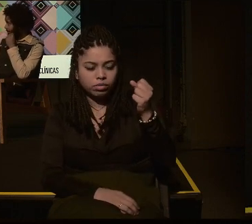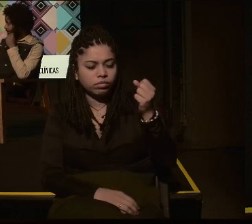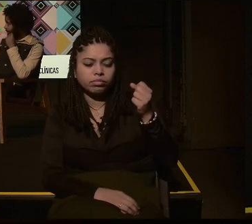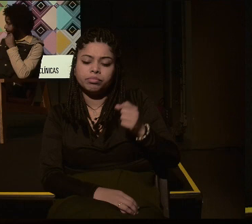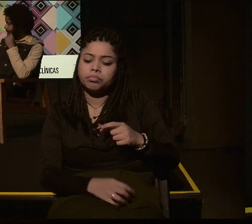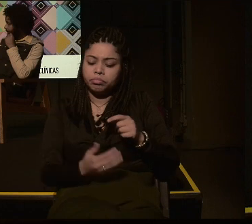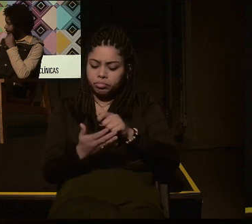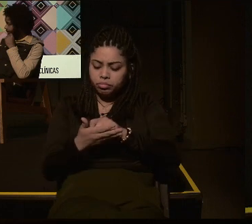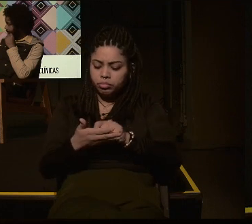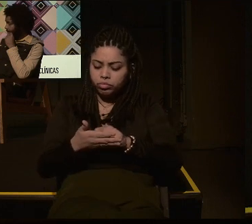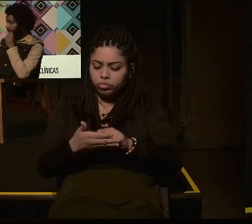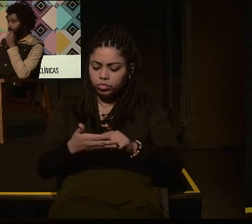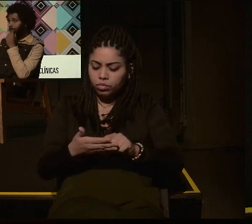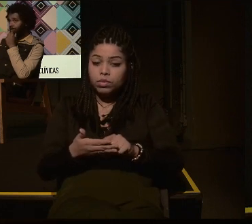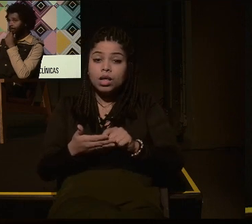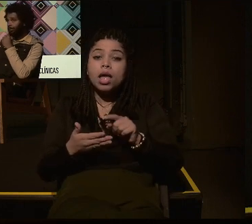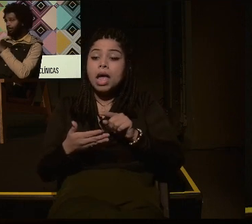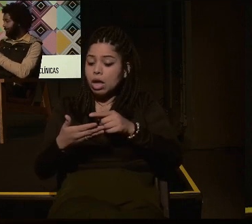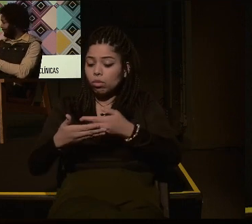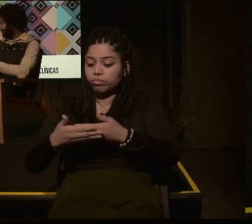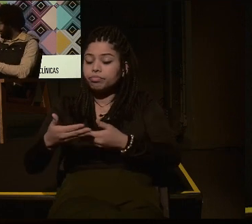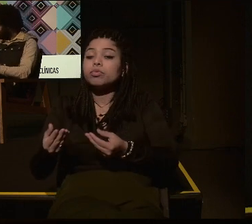negros.